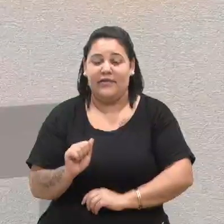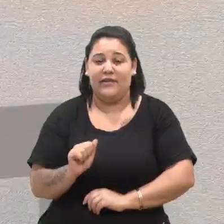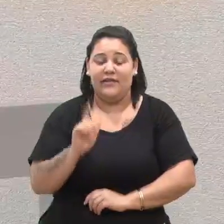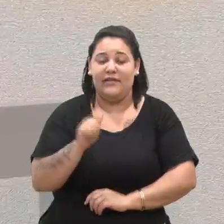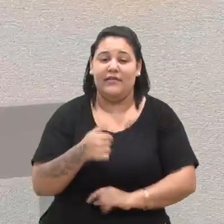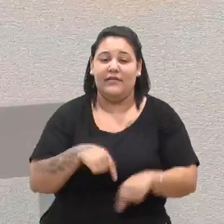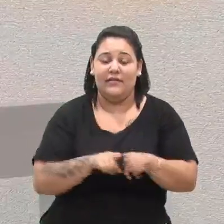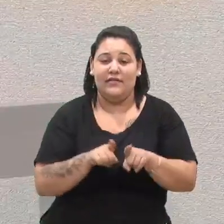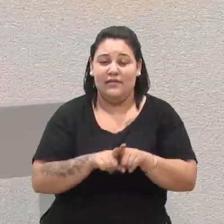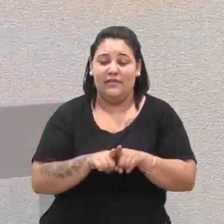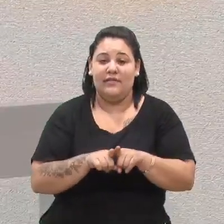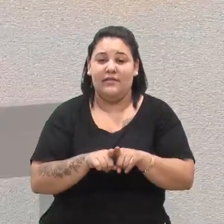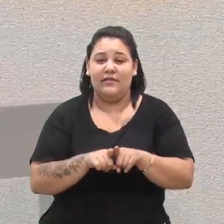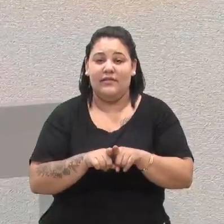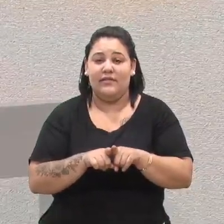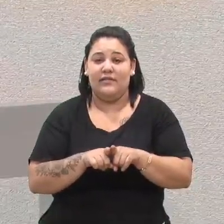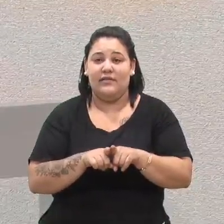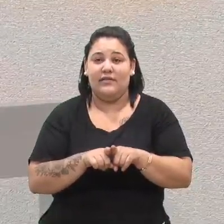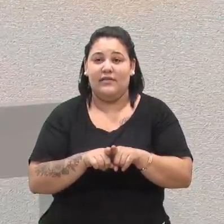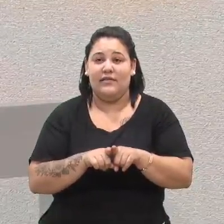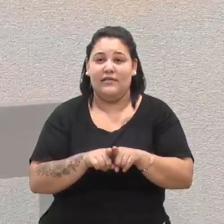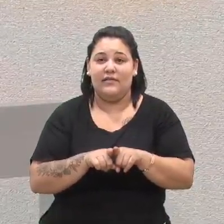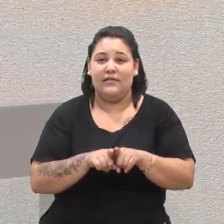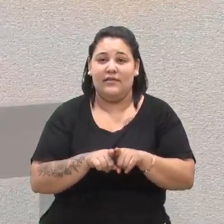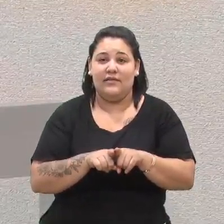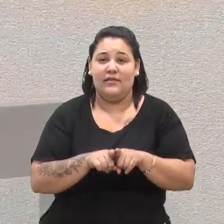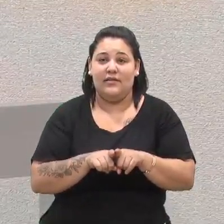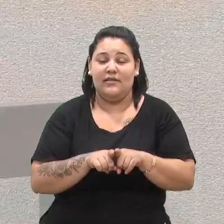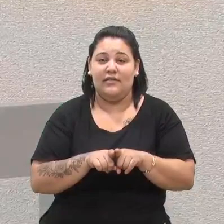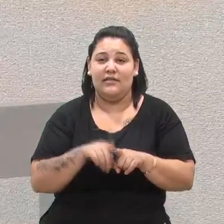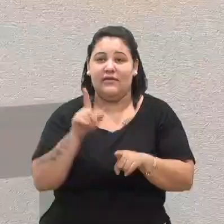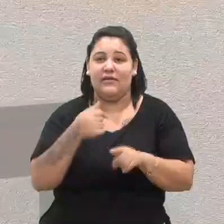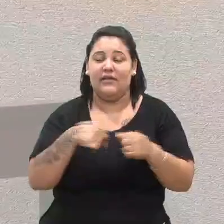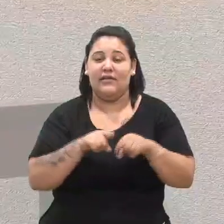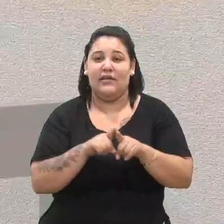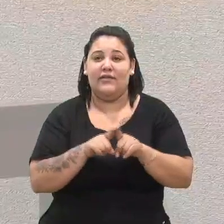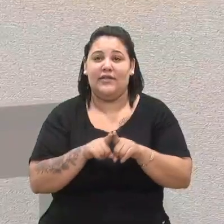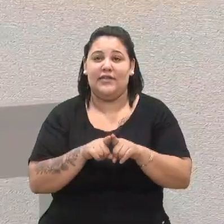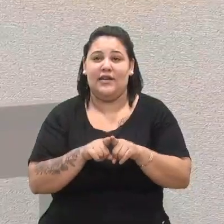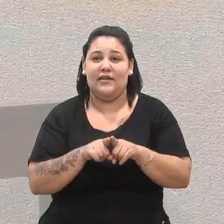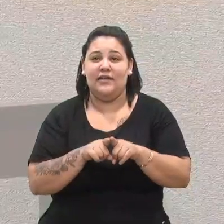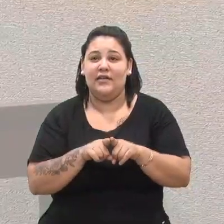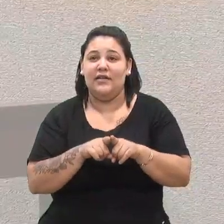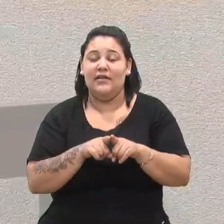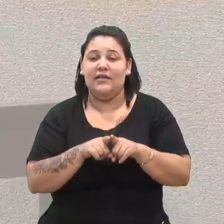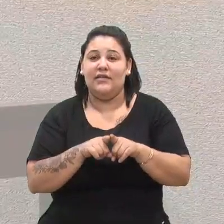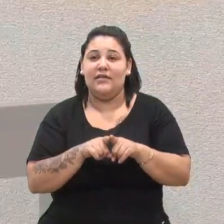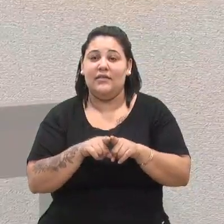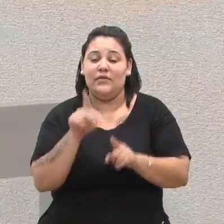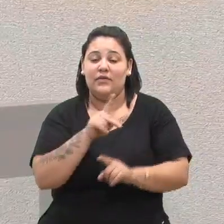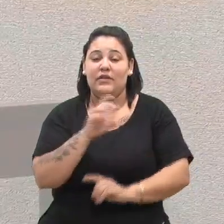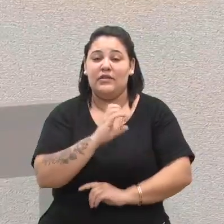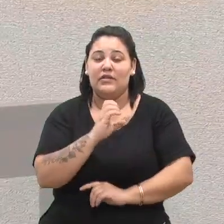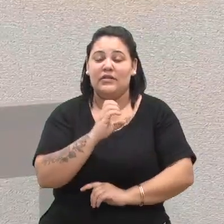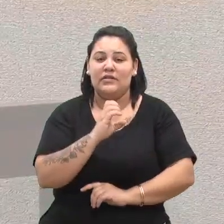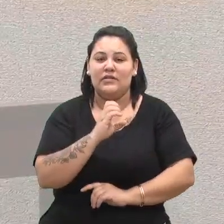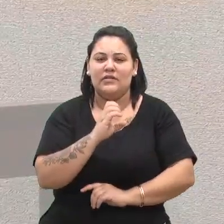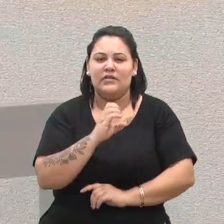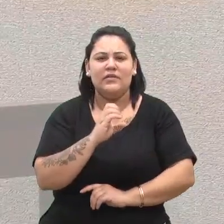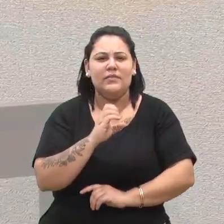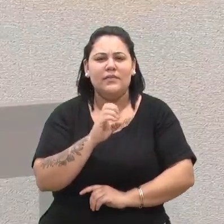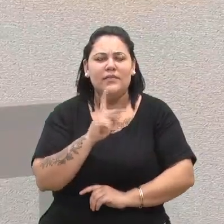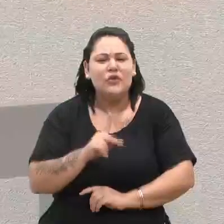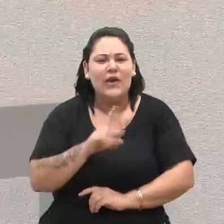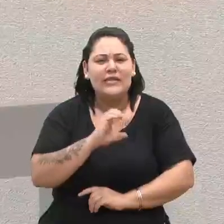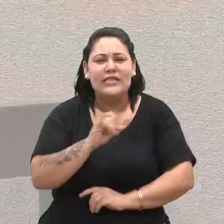foi fundamental no sucesso dessas trilhas e montanhas. O professor Citon e a Codeca. E